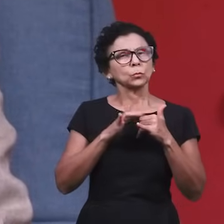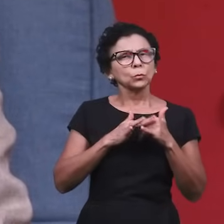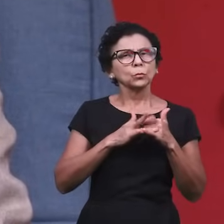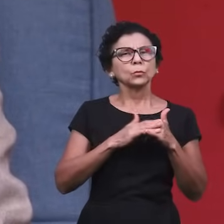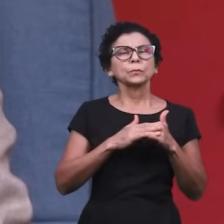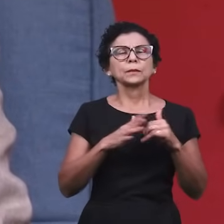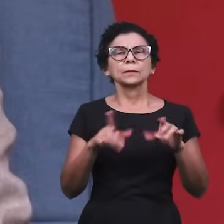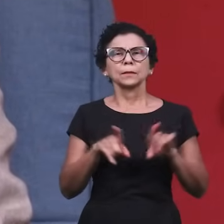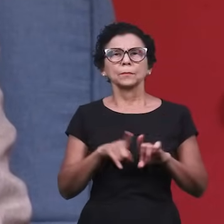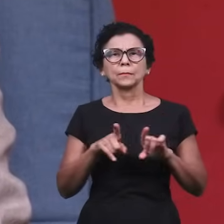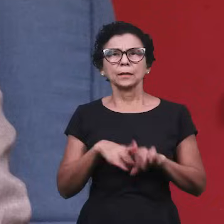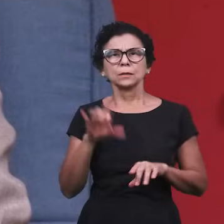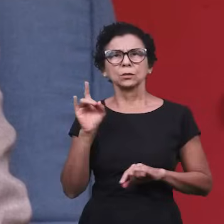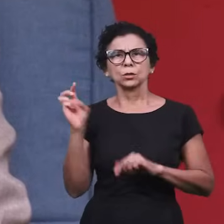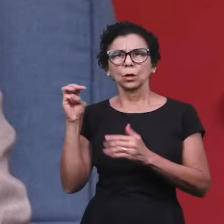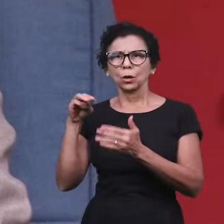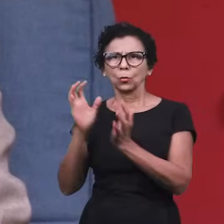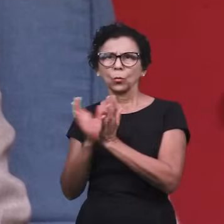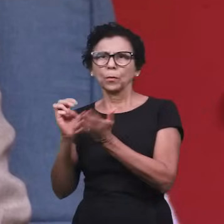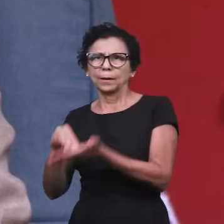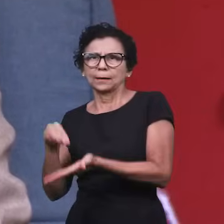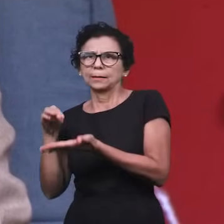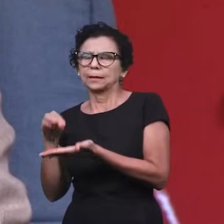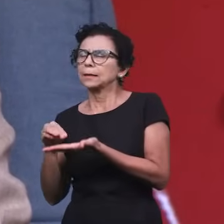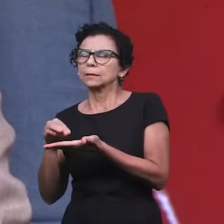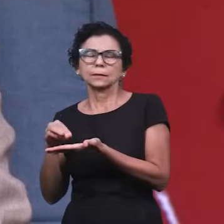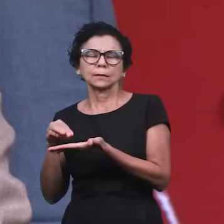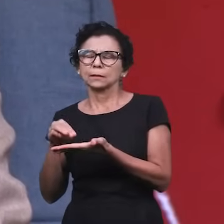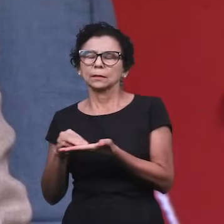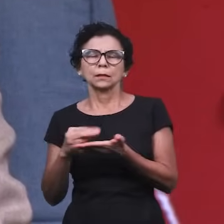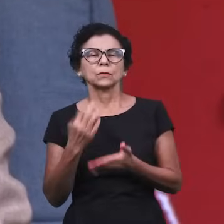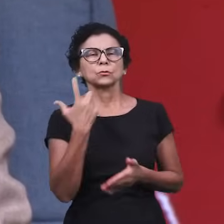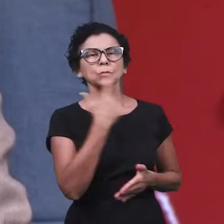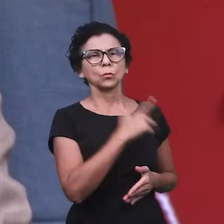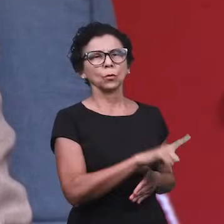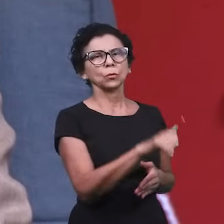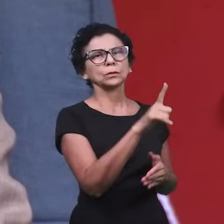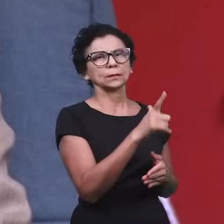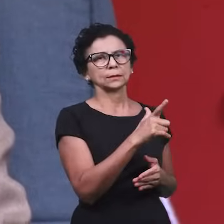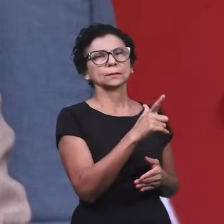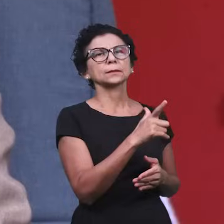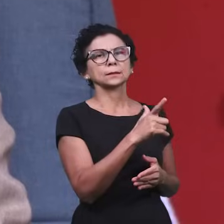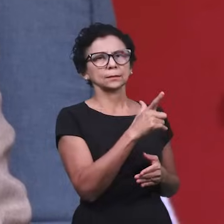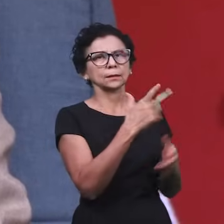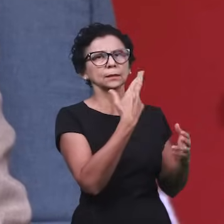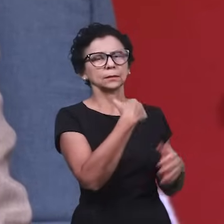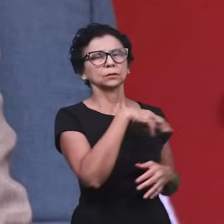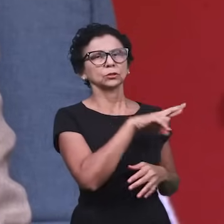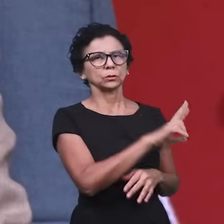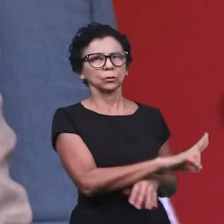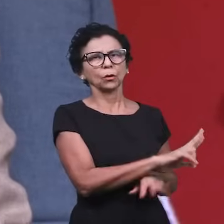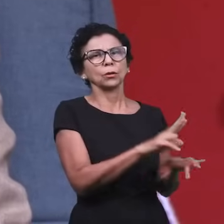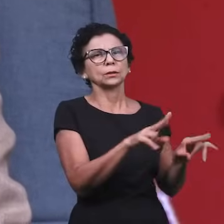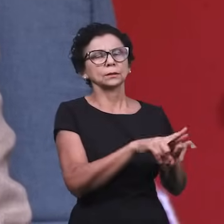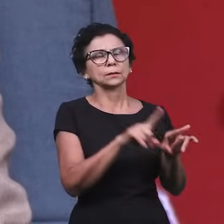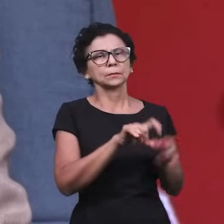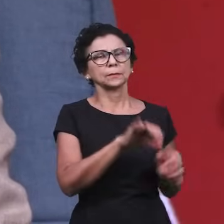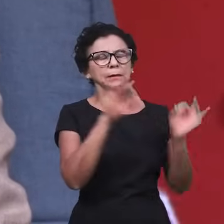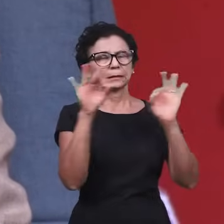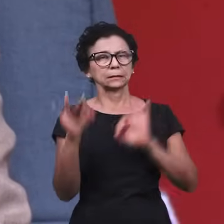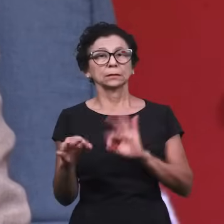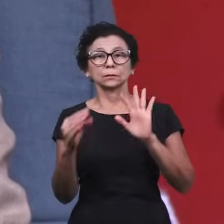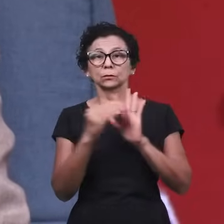os irmãos da Igreja Cristã Maranata, mas também irmãos nossos de outras igrejas que também assistem os